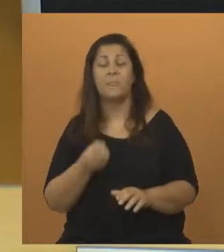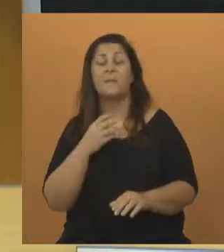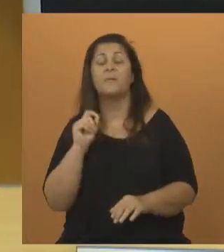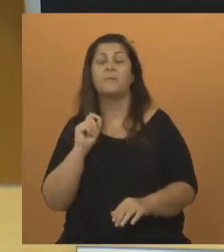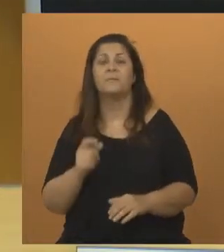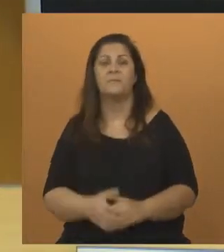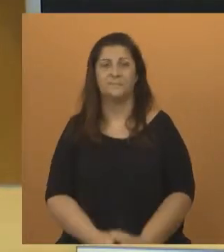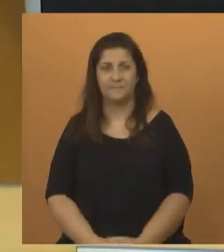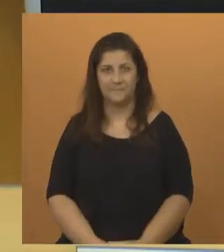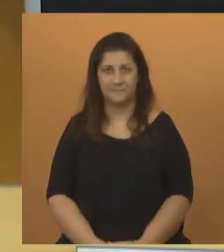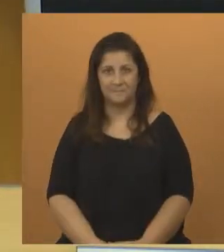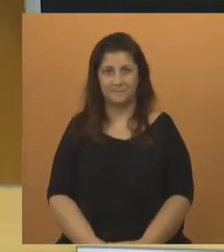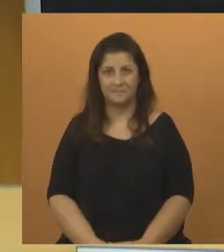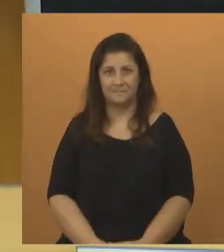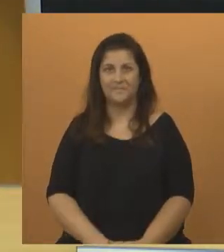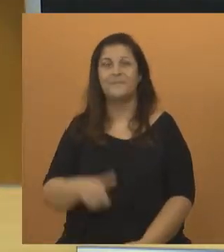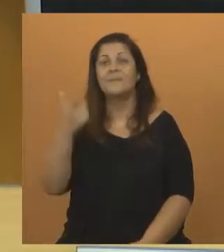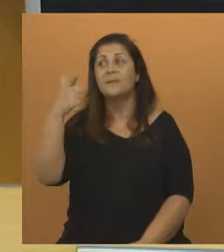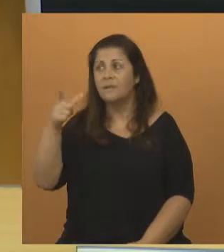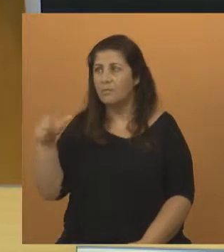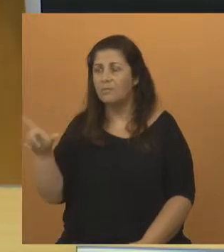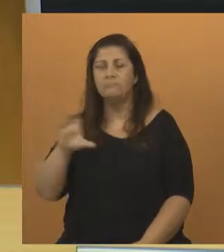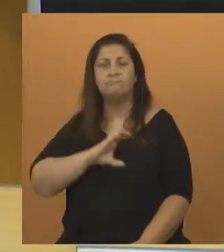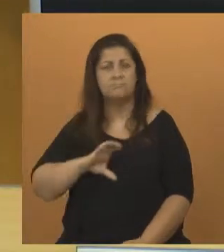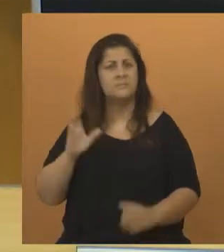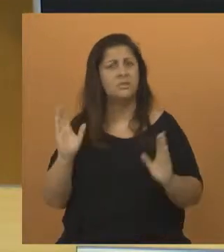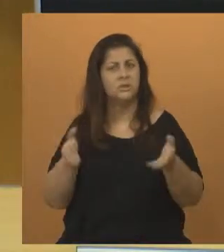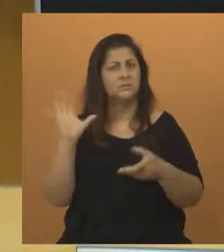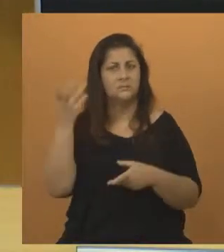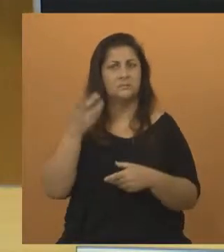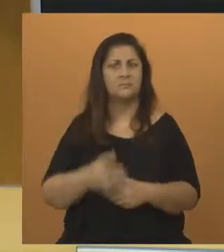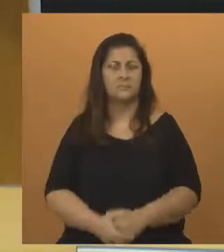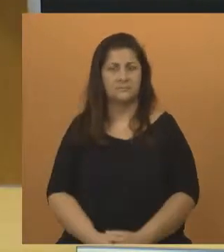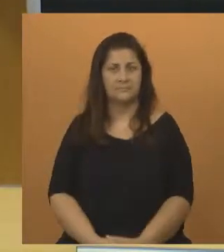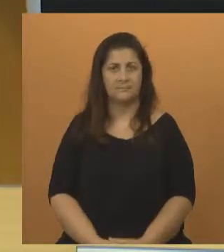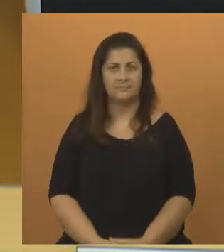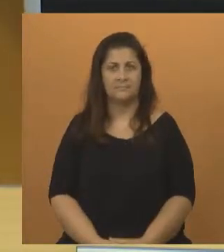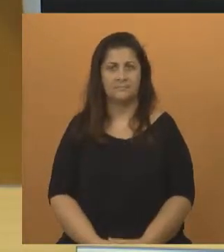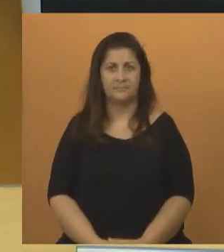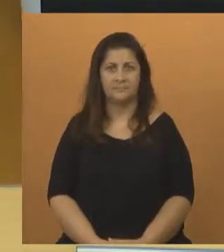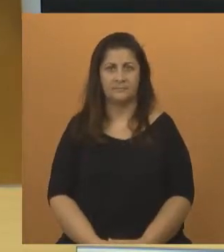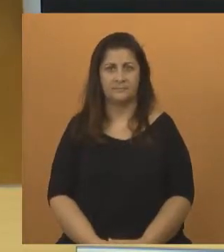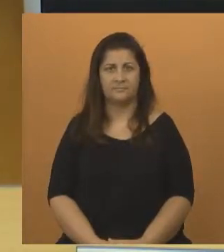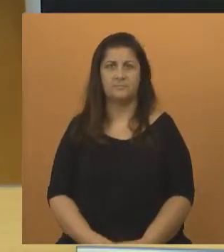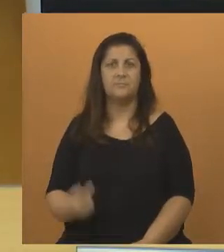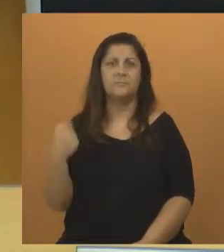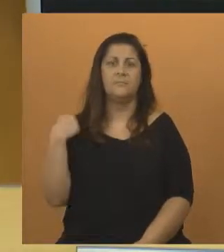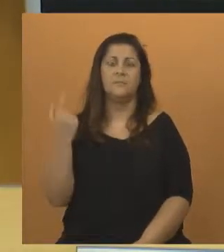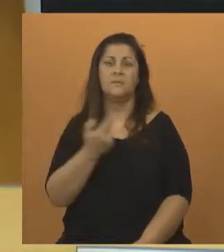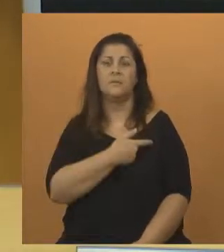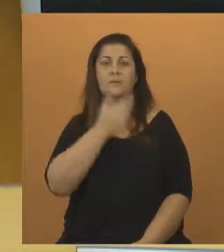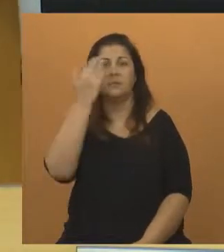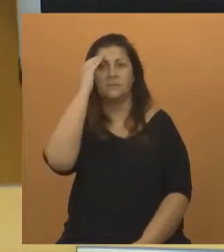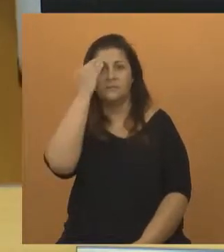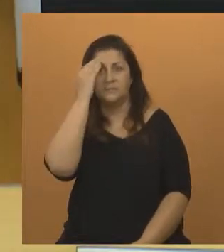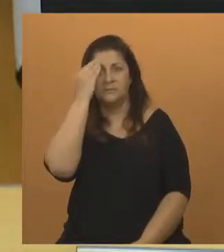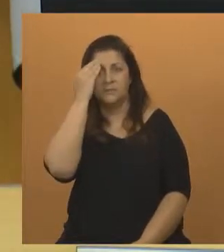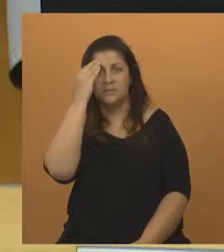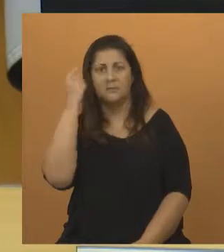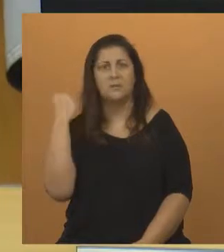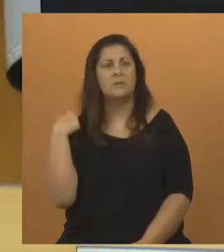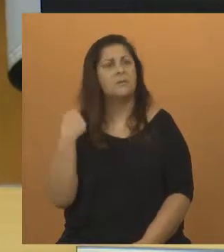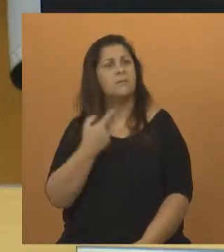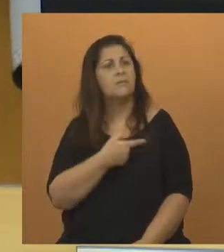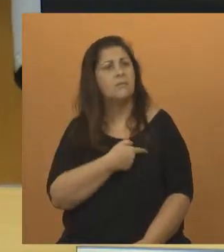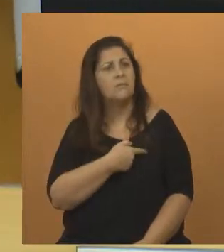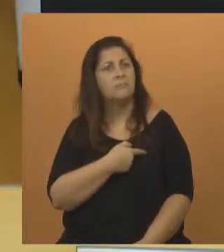a comunidade. Em várias cidades acontece esse projeto. Então, a gente entende que também estamos abertos para